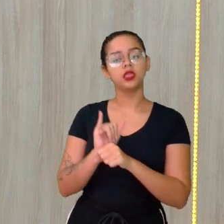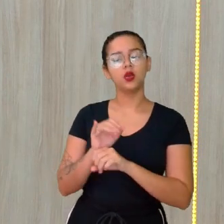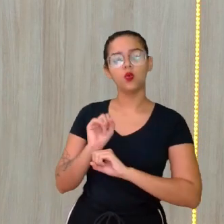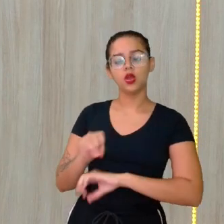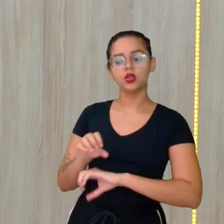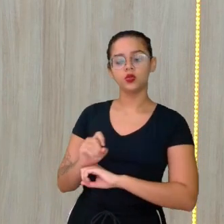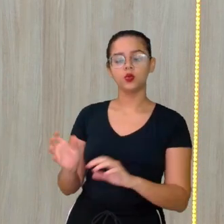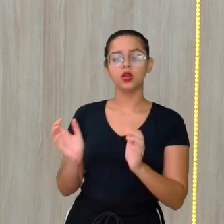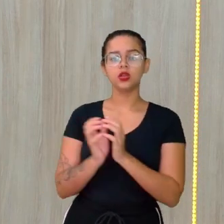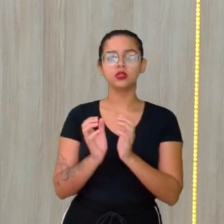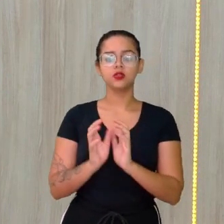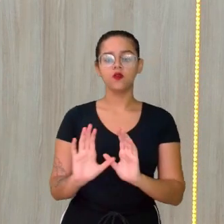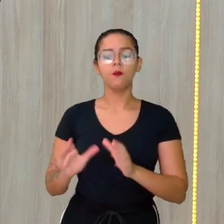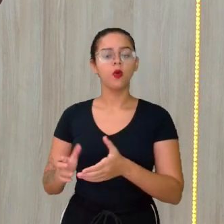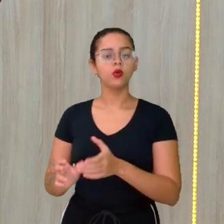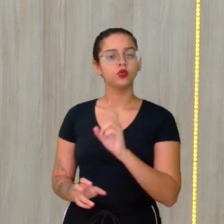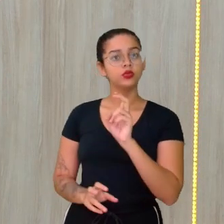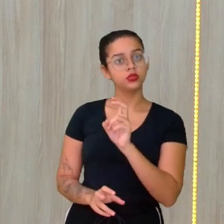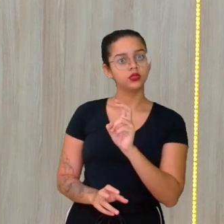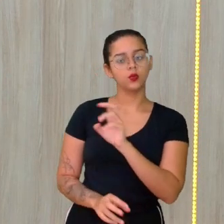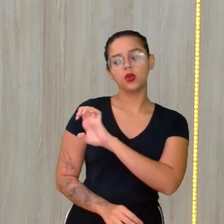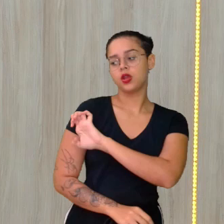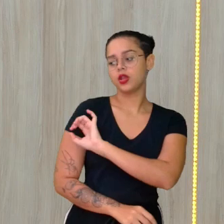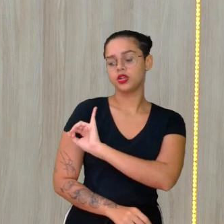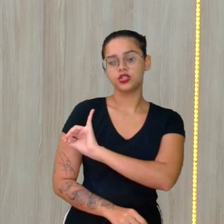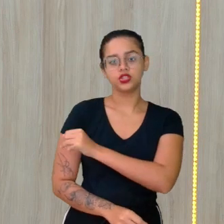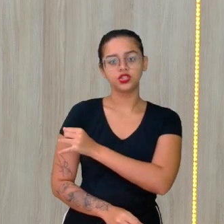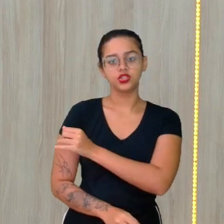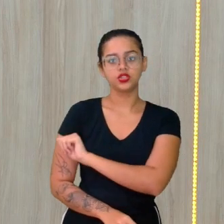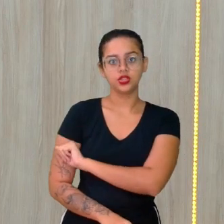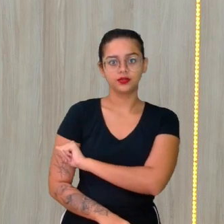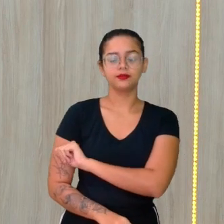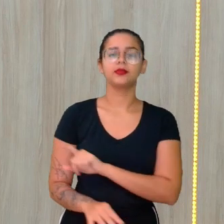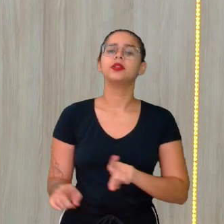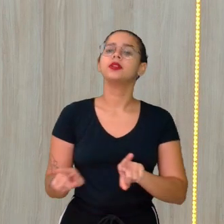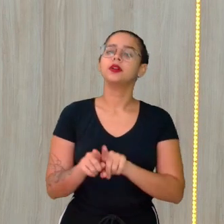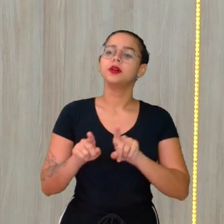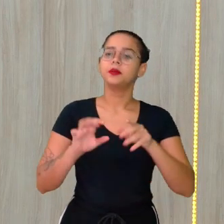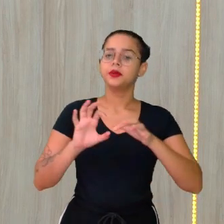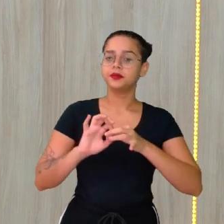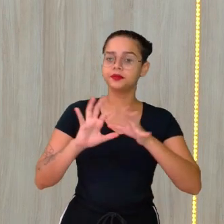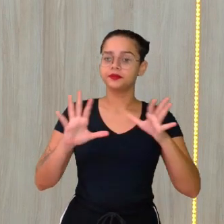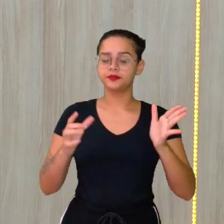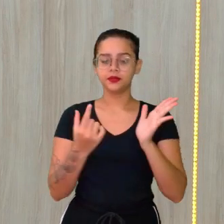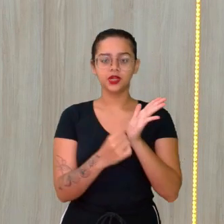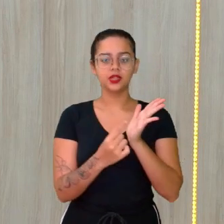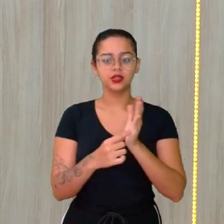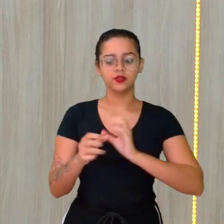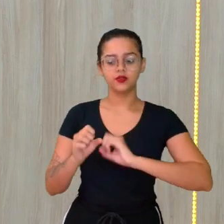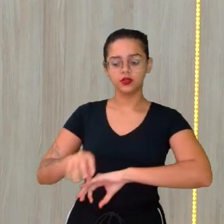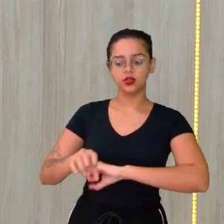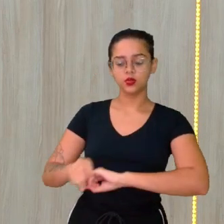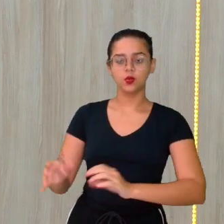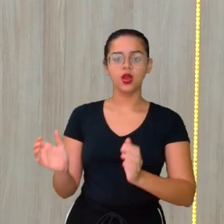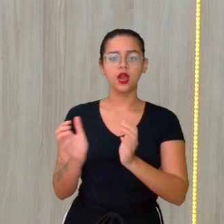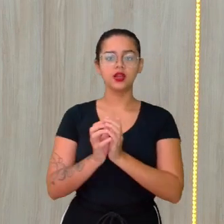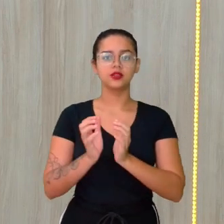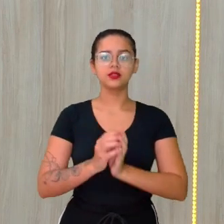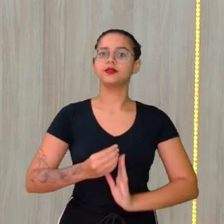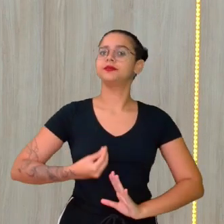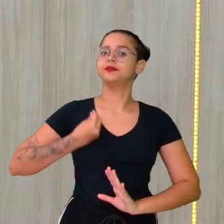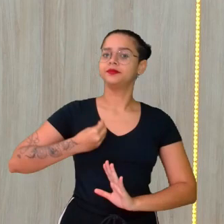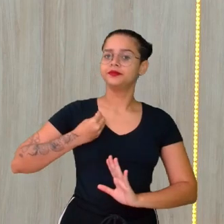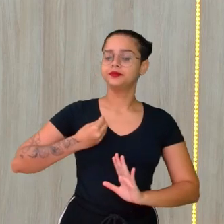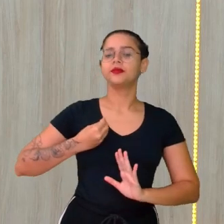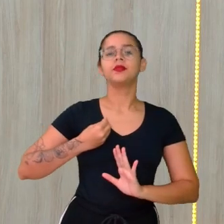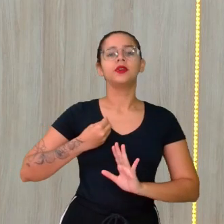módulo 5 EJA, e também está disponível a partir do nosso aplicativo do Educa Recife, que está lá na